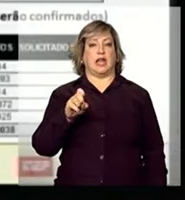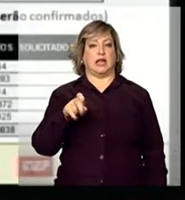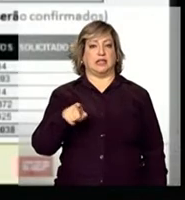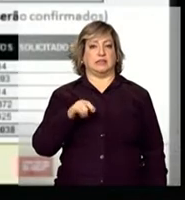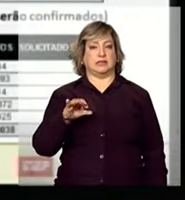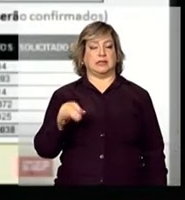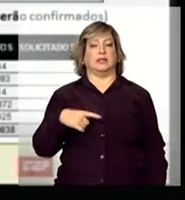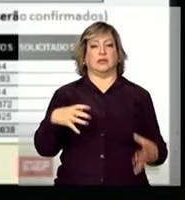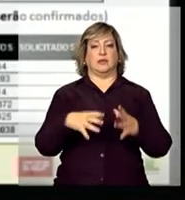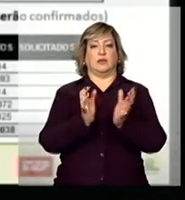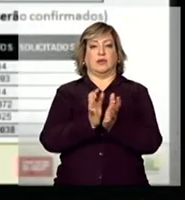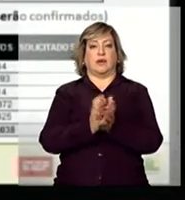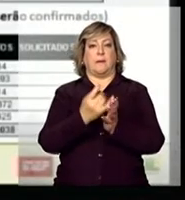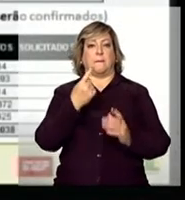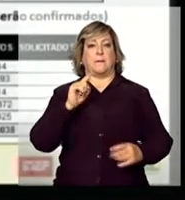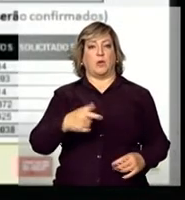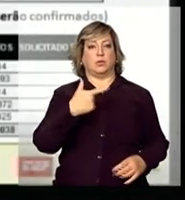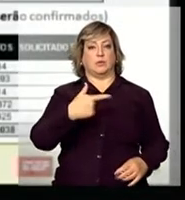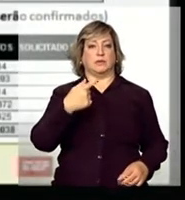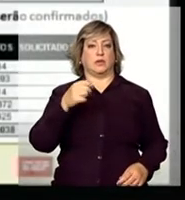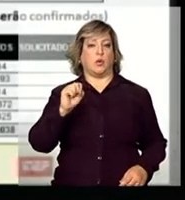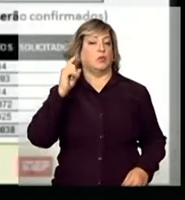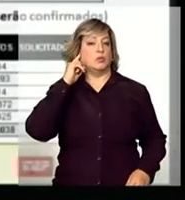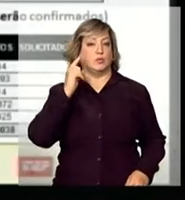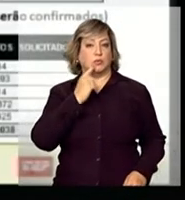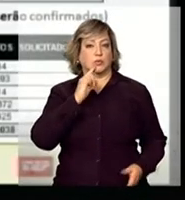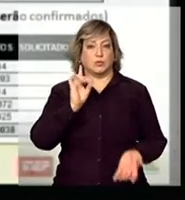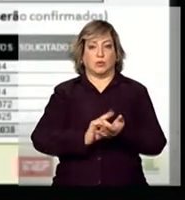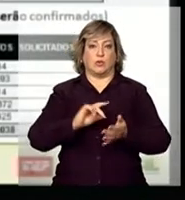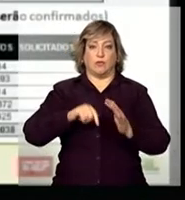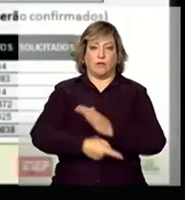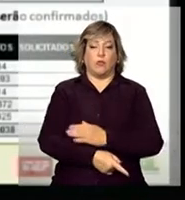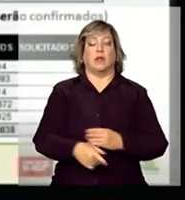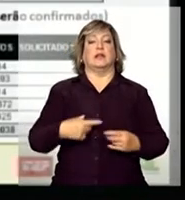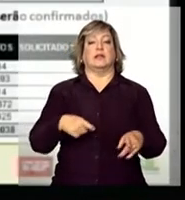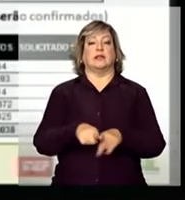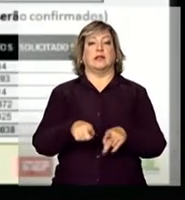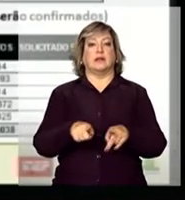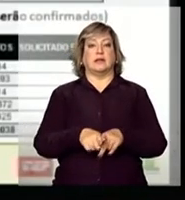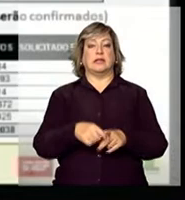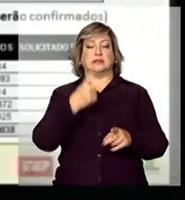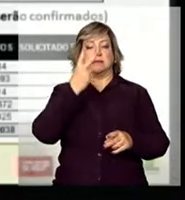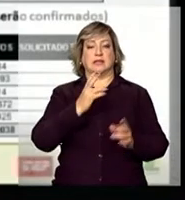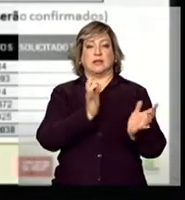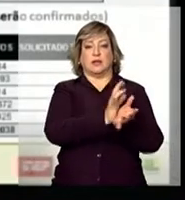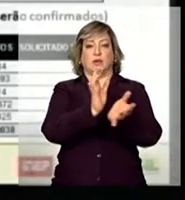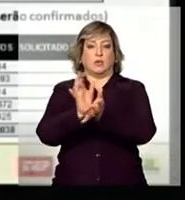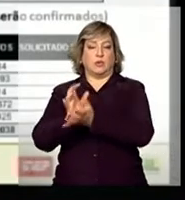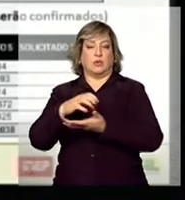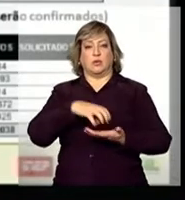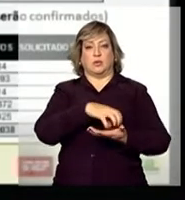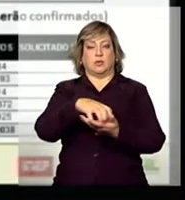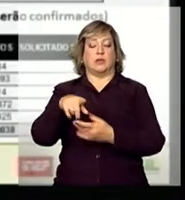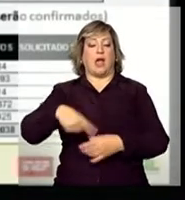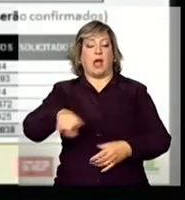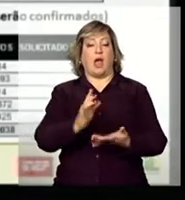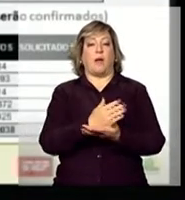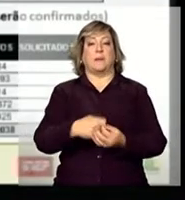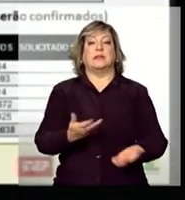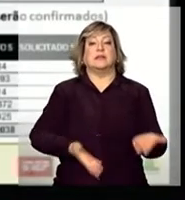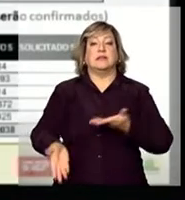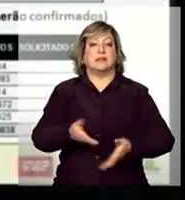1288 com surdez 18 estudos cegos 24 1247 participantes que precisa de atendimento